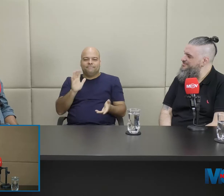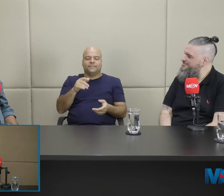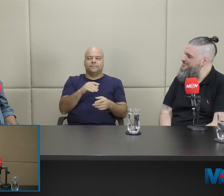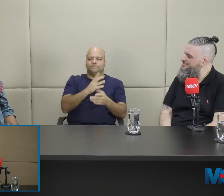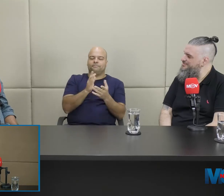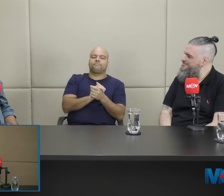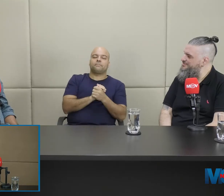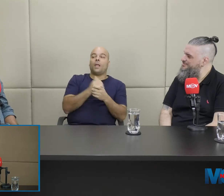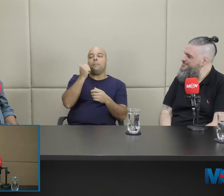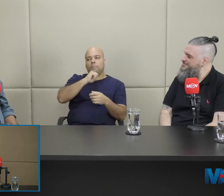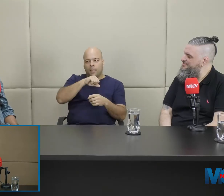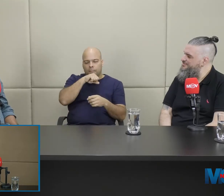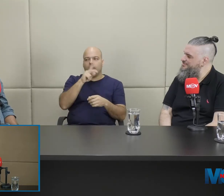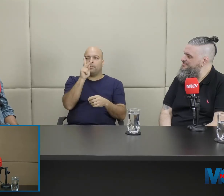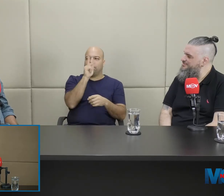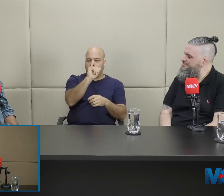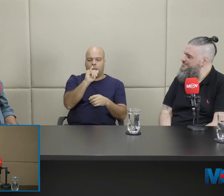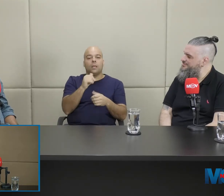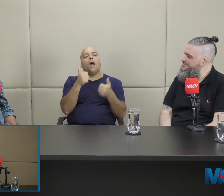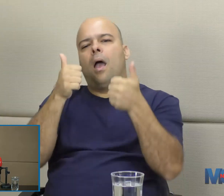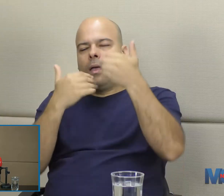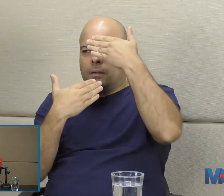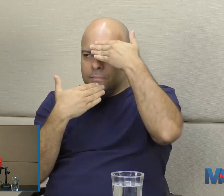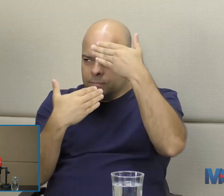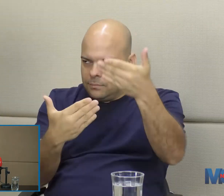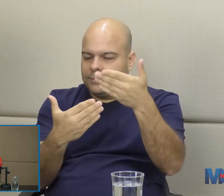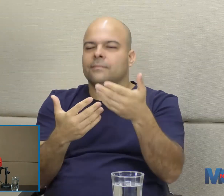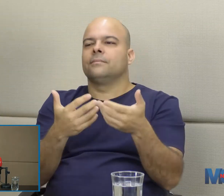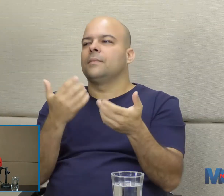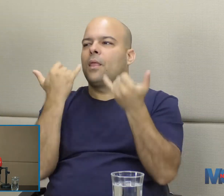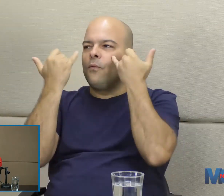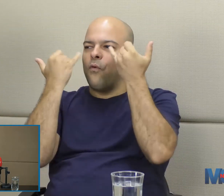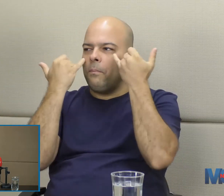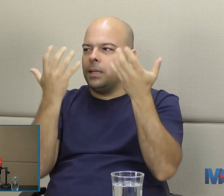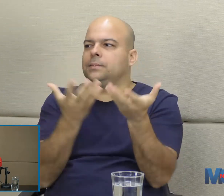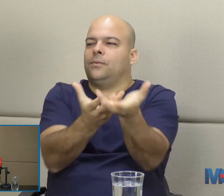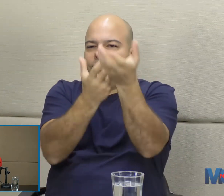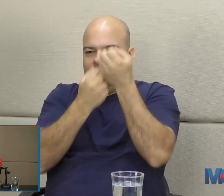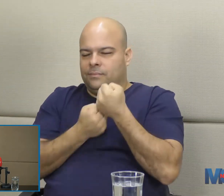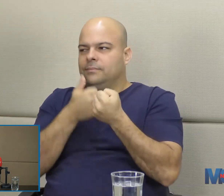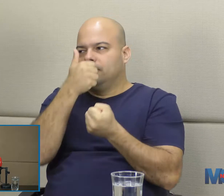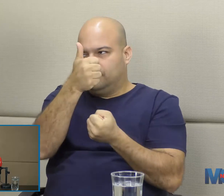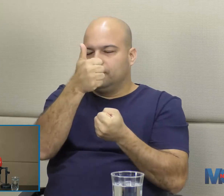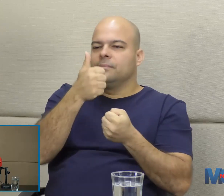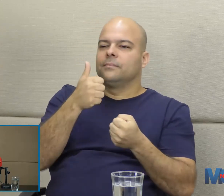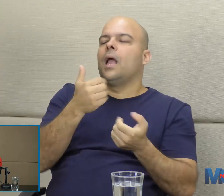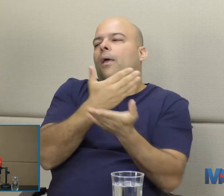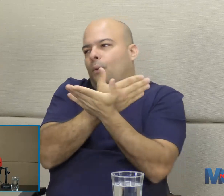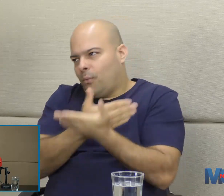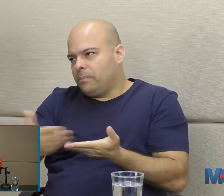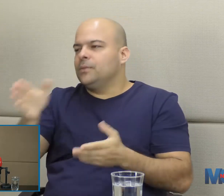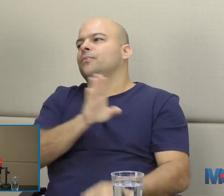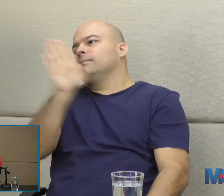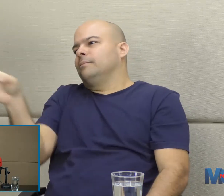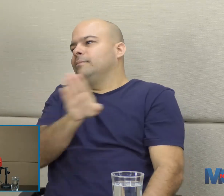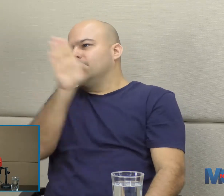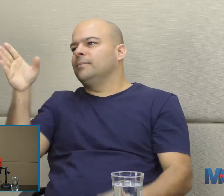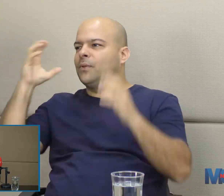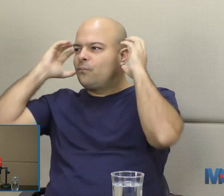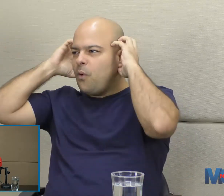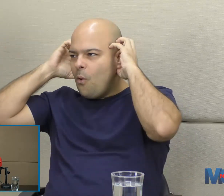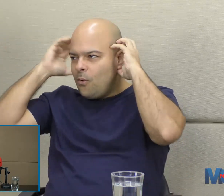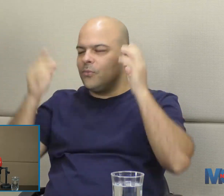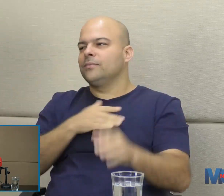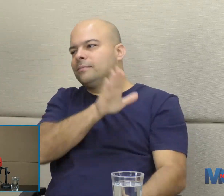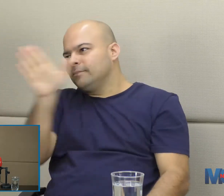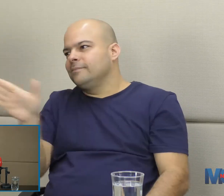alguns aconselhamentos e tal. Então a minha mãe e meu pai agradeceram ao médico, aos profissionais, deram essas